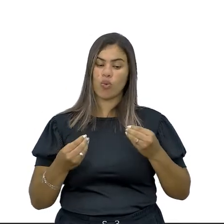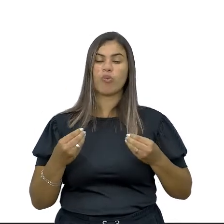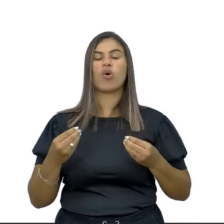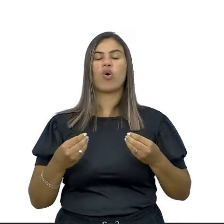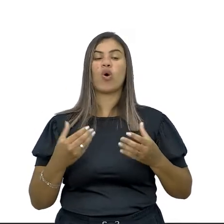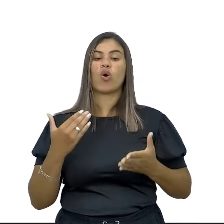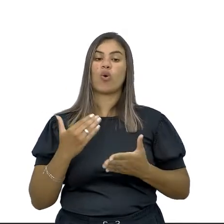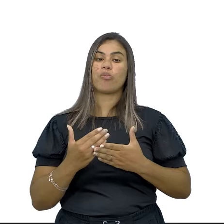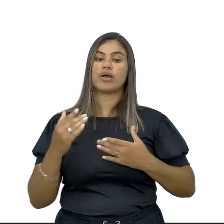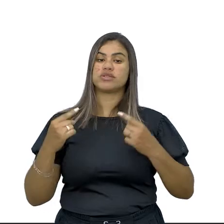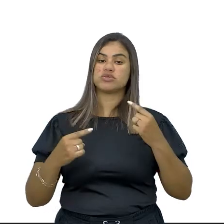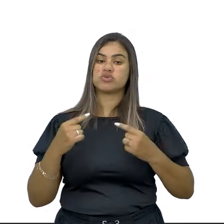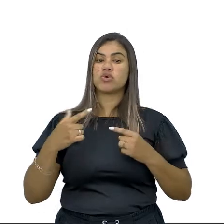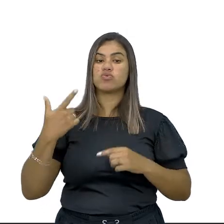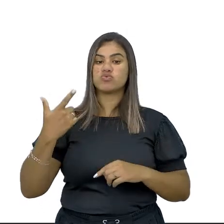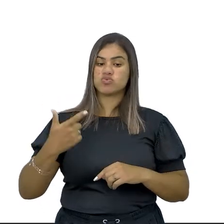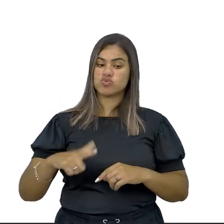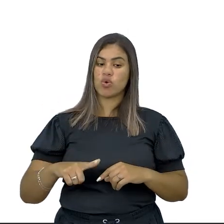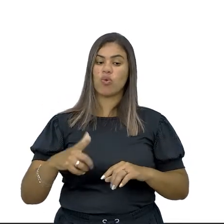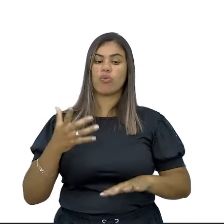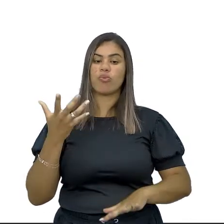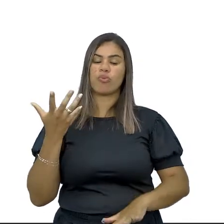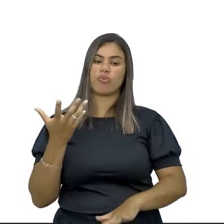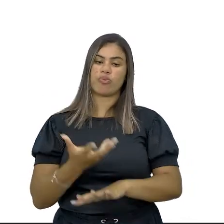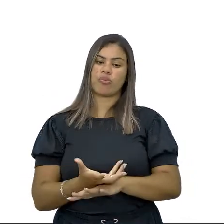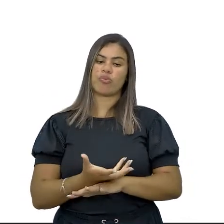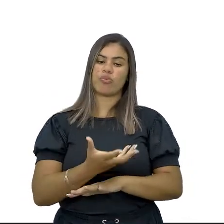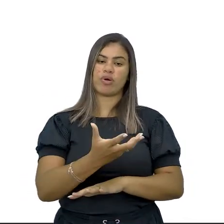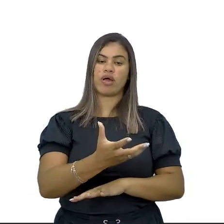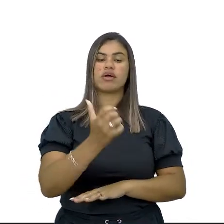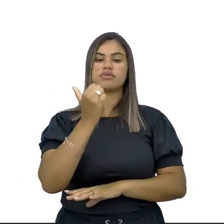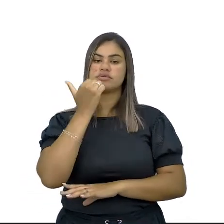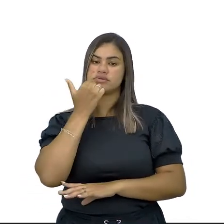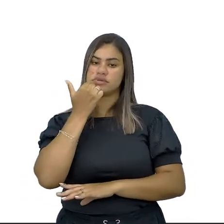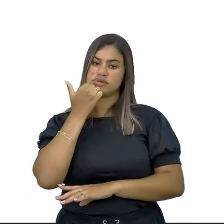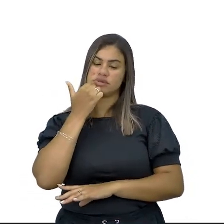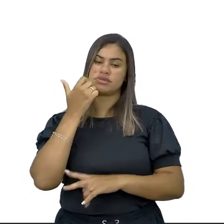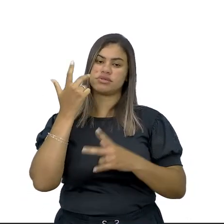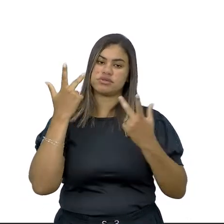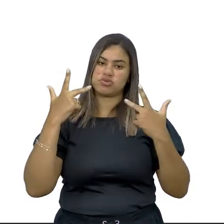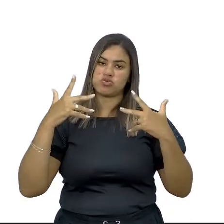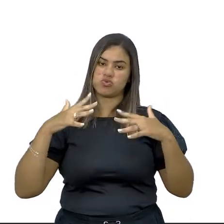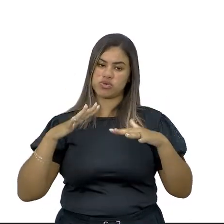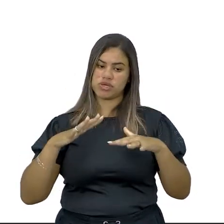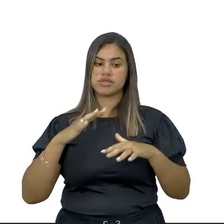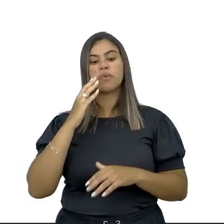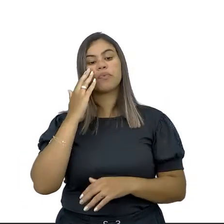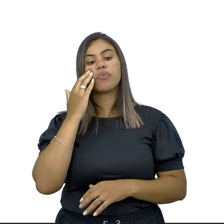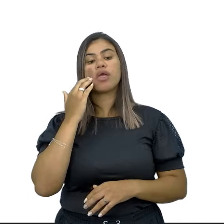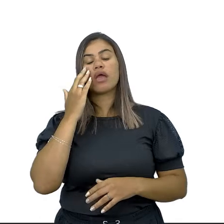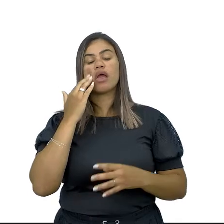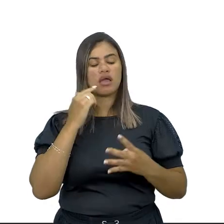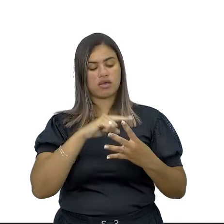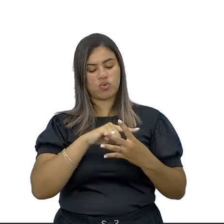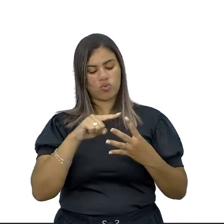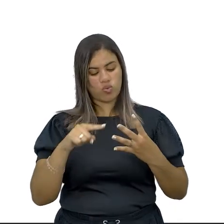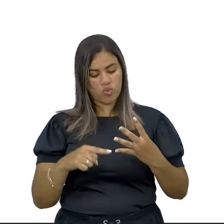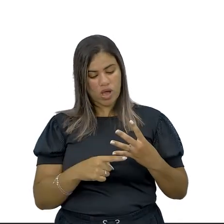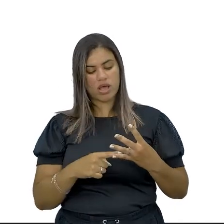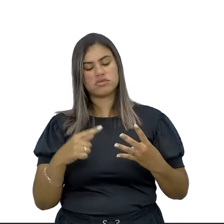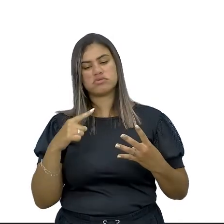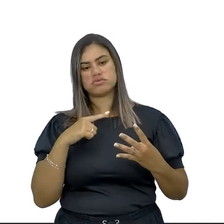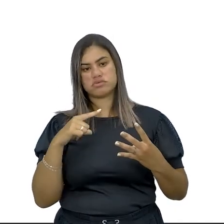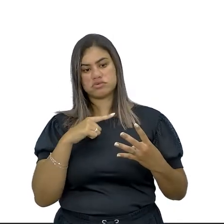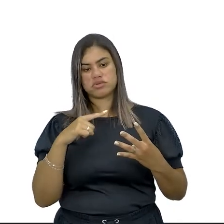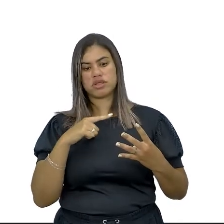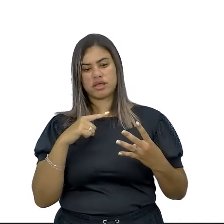nova discussão sobre a interdisciplinaridade em ciências da natureza, que seguirá os mesmos moldes,